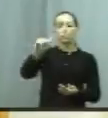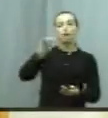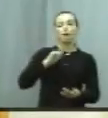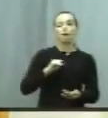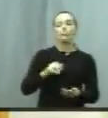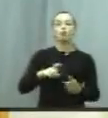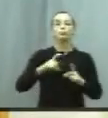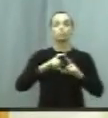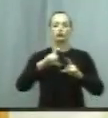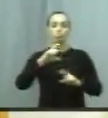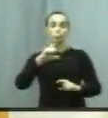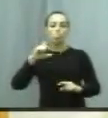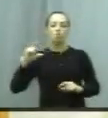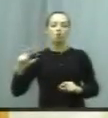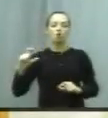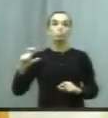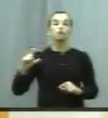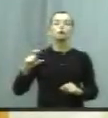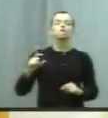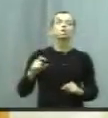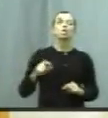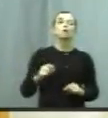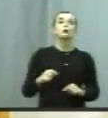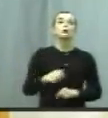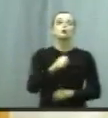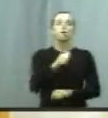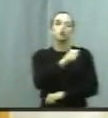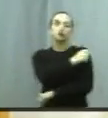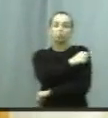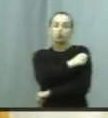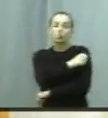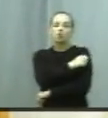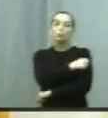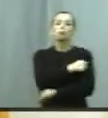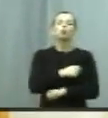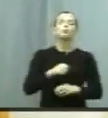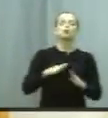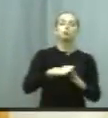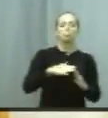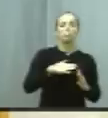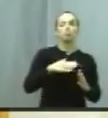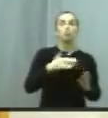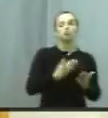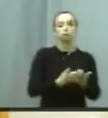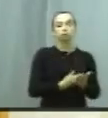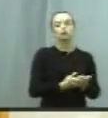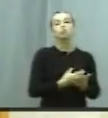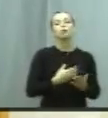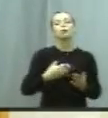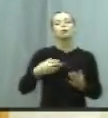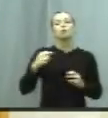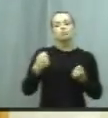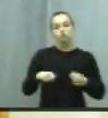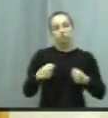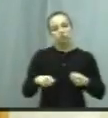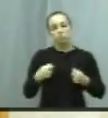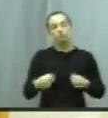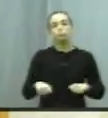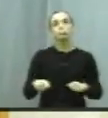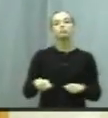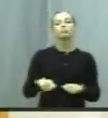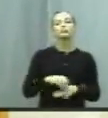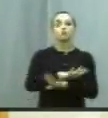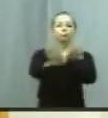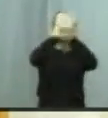estudantil múltiplo comum pela parati é uma ação muito estranha e acho que isso precisa ter mais transparência